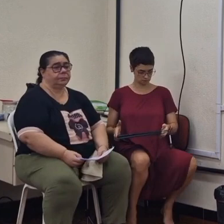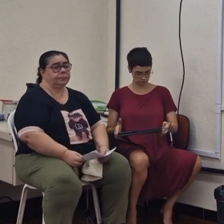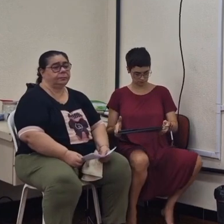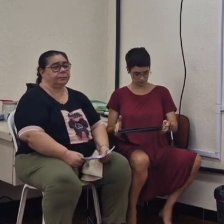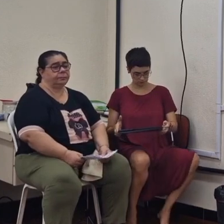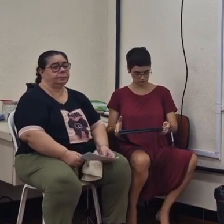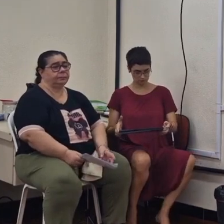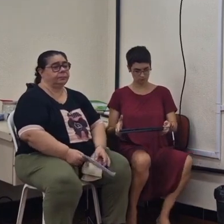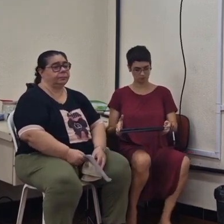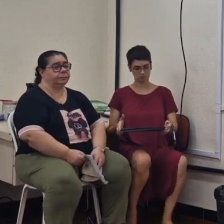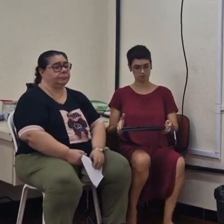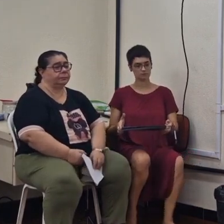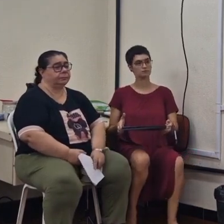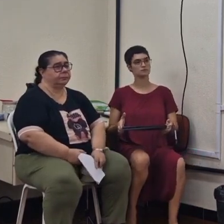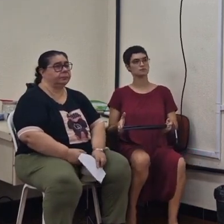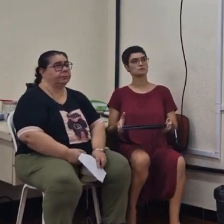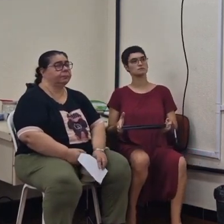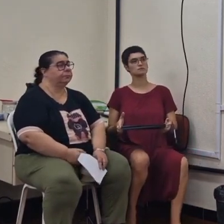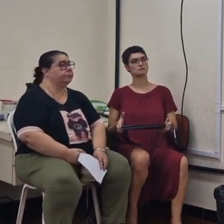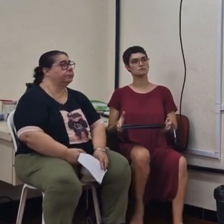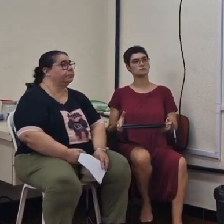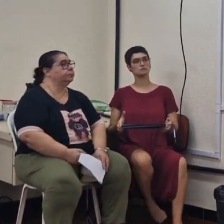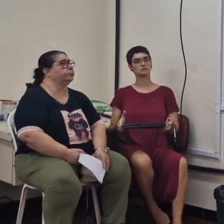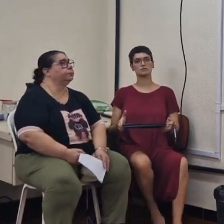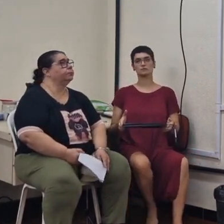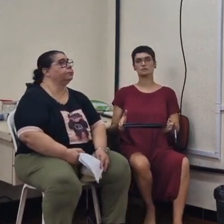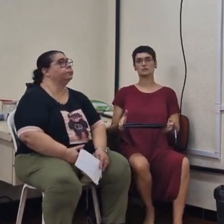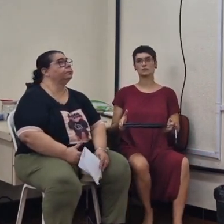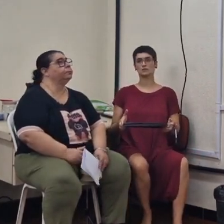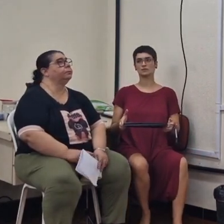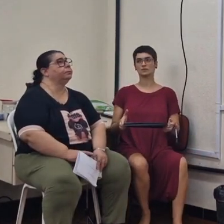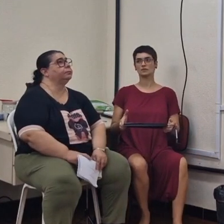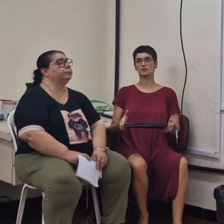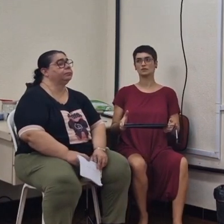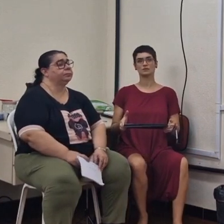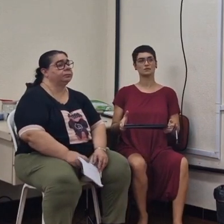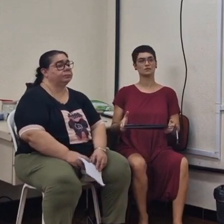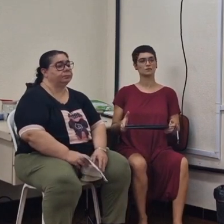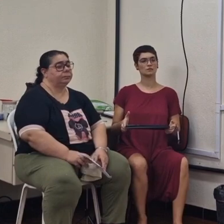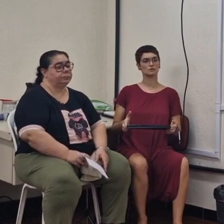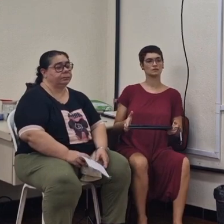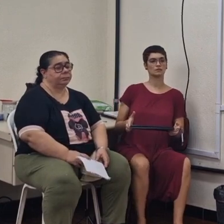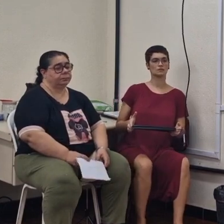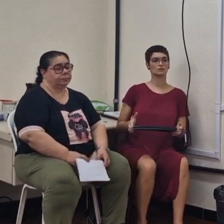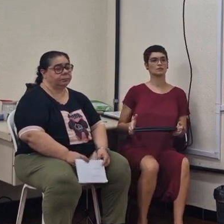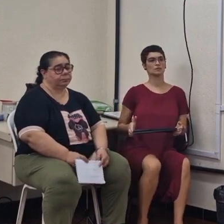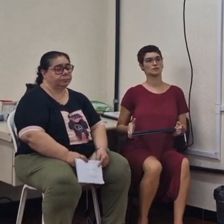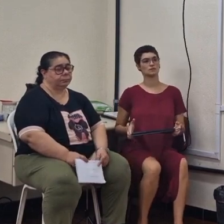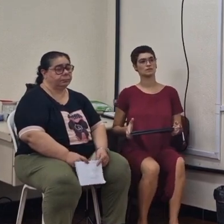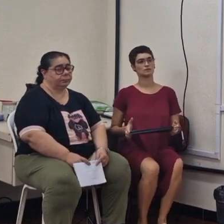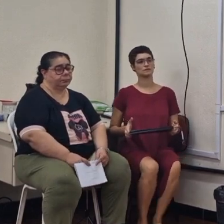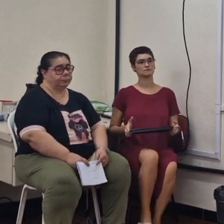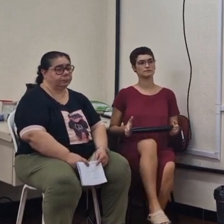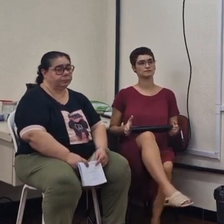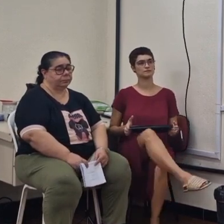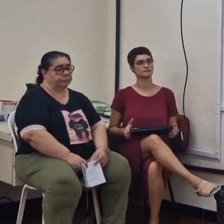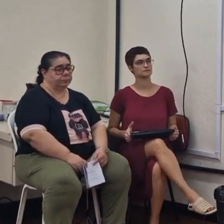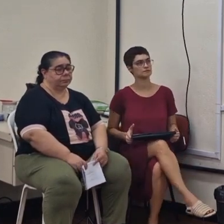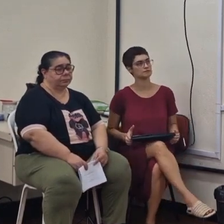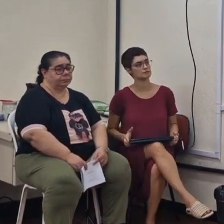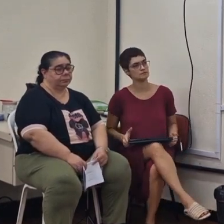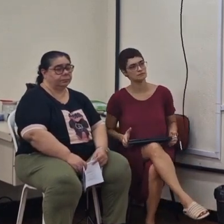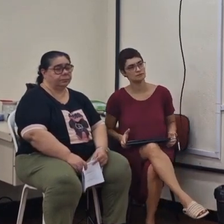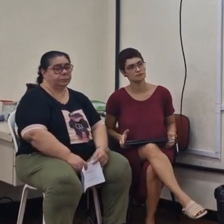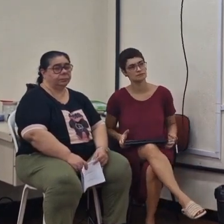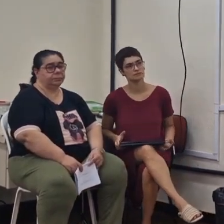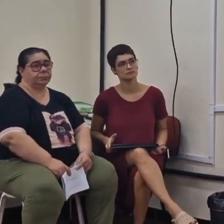começou em 2000, quando a Pulsar foi fundada. Então, eu acho muito interessante ter feito a dissertação e ver como